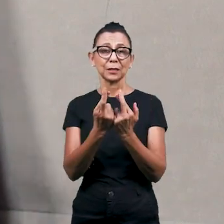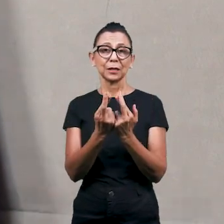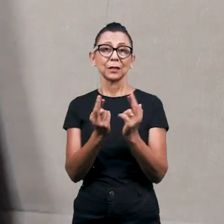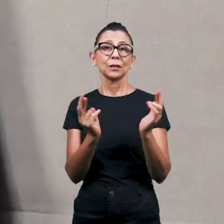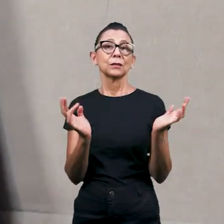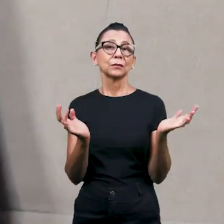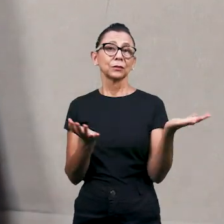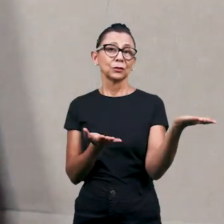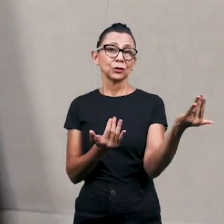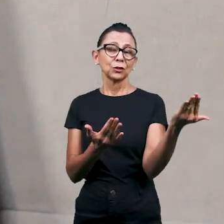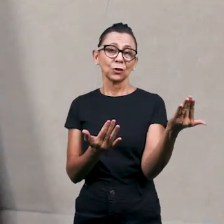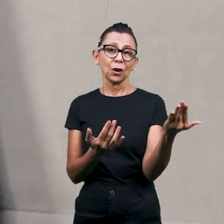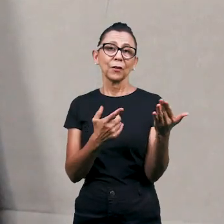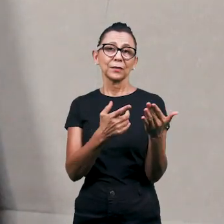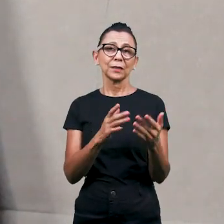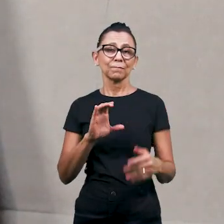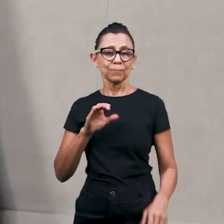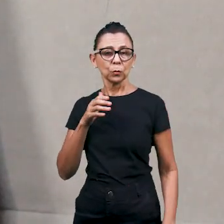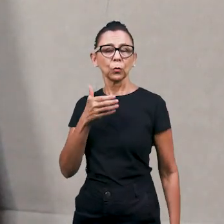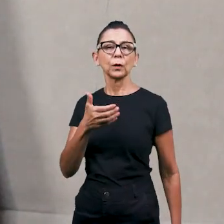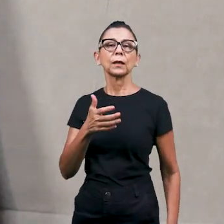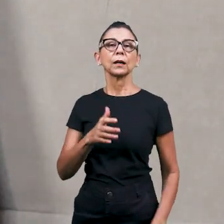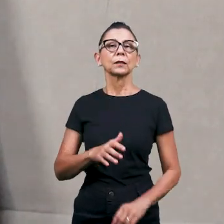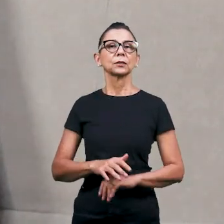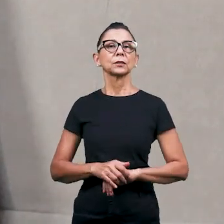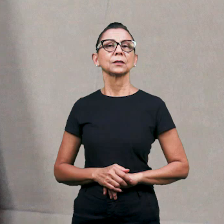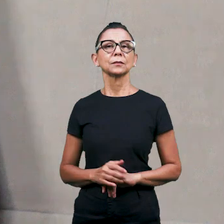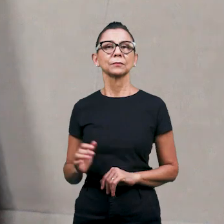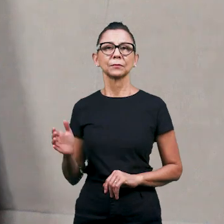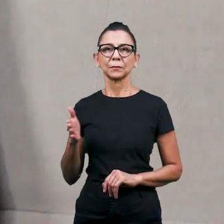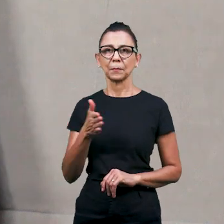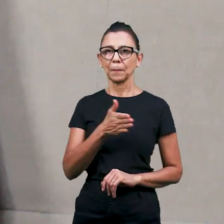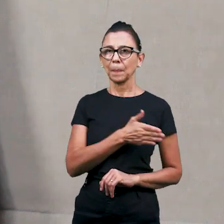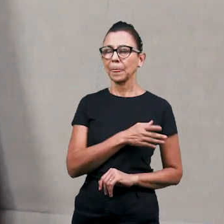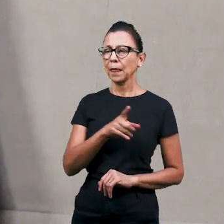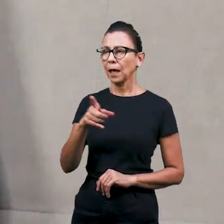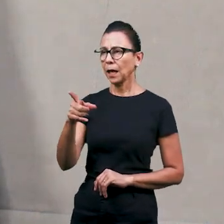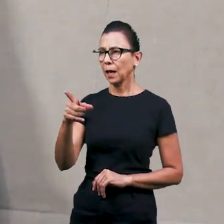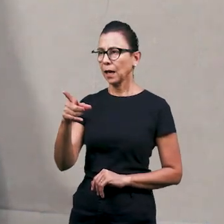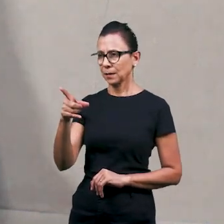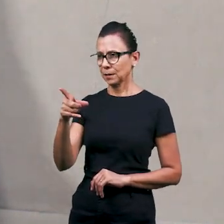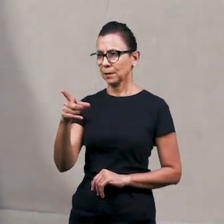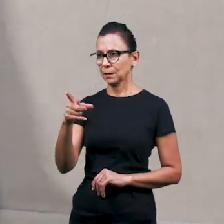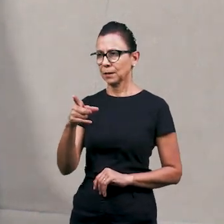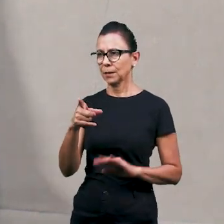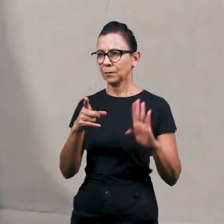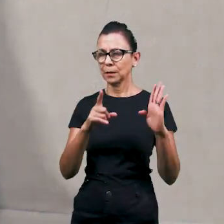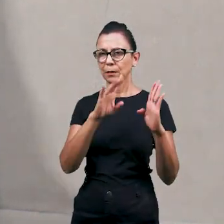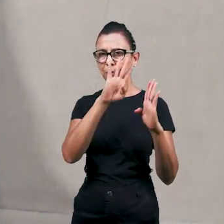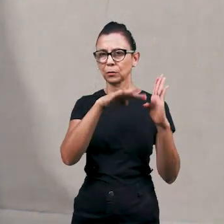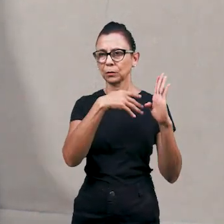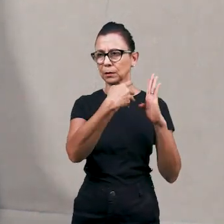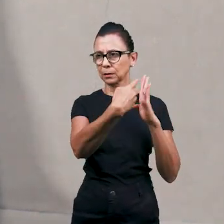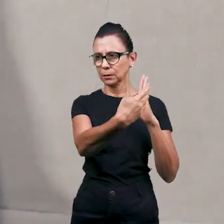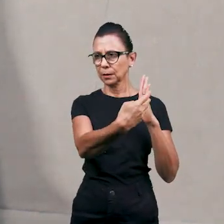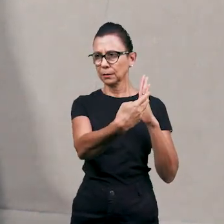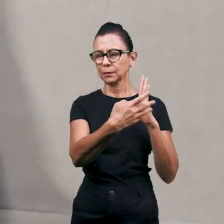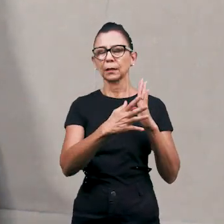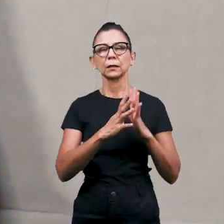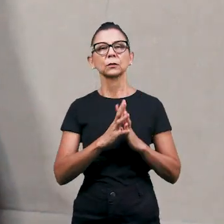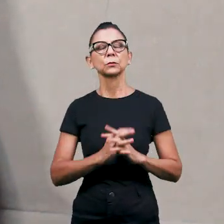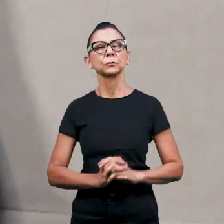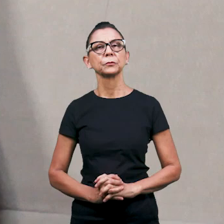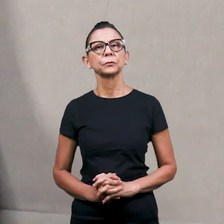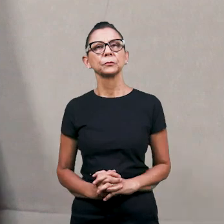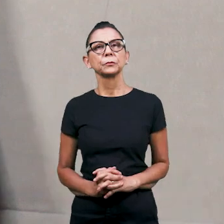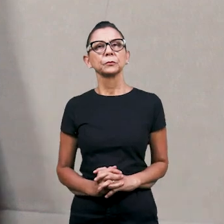nas áreas esse trabalho fosse feito uma reunião agora em glorificação pelo mês de outubro.